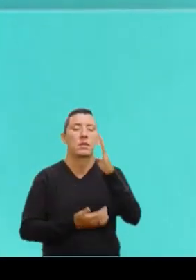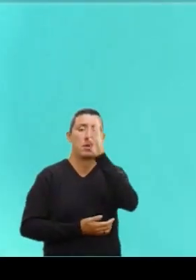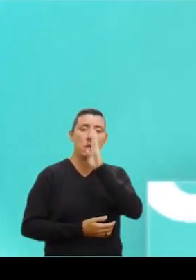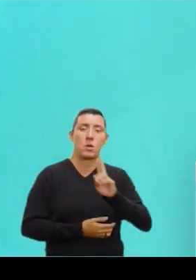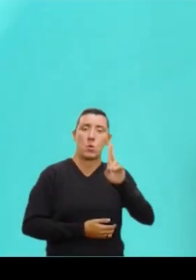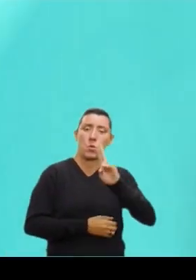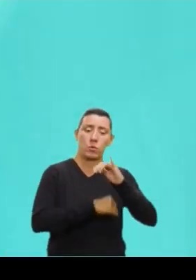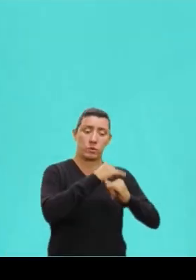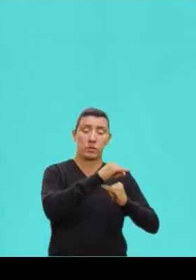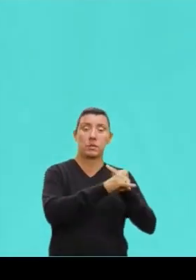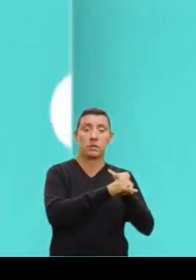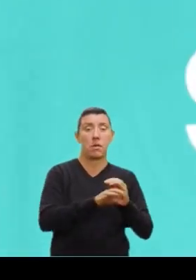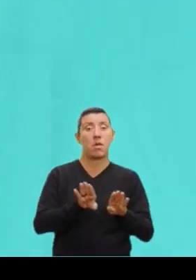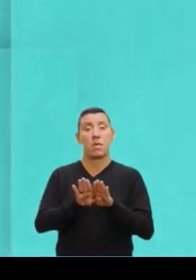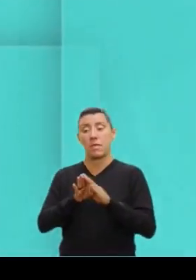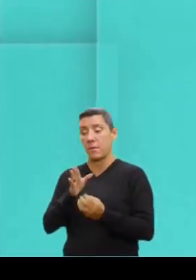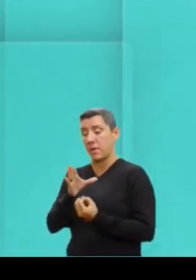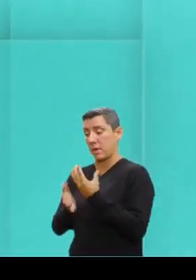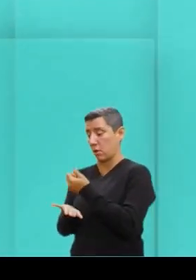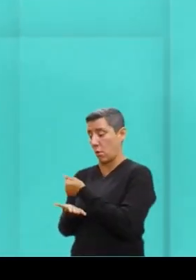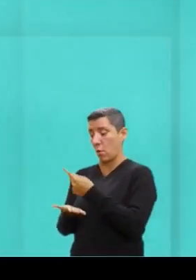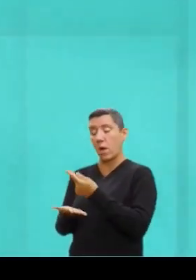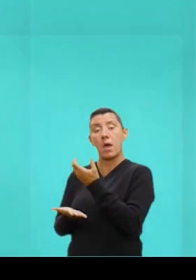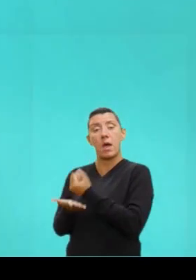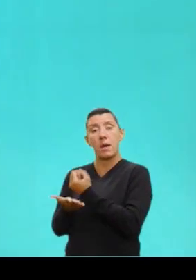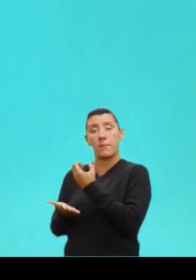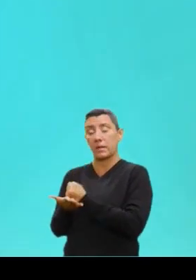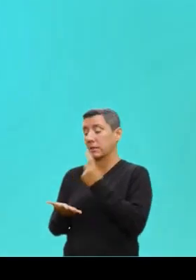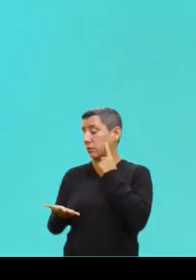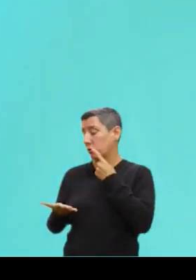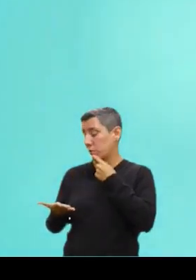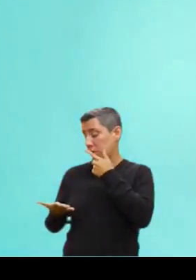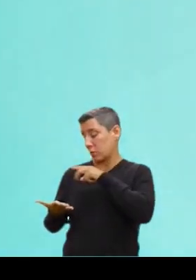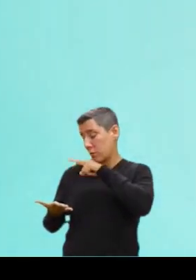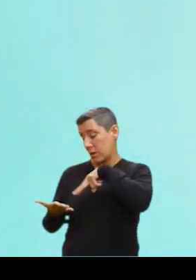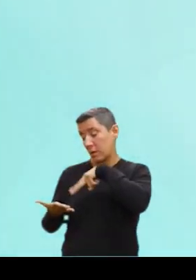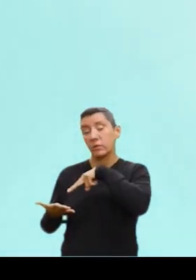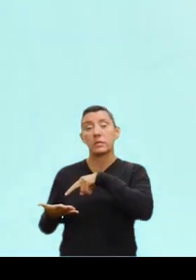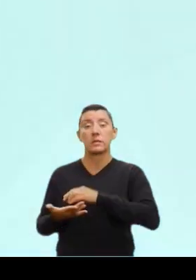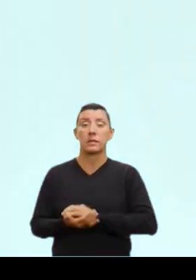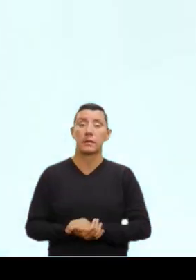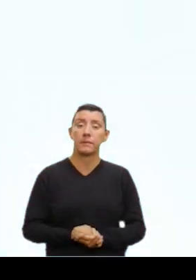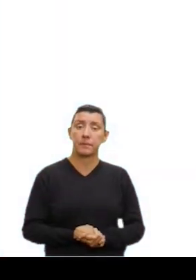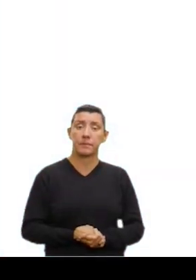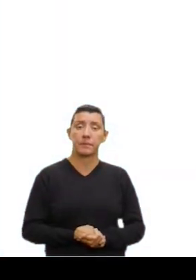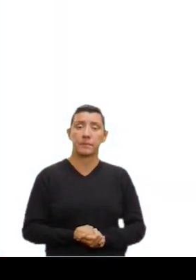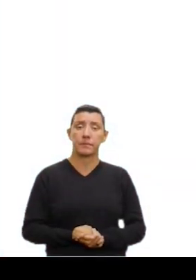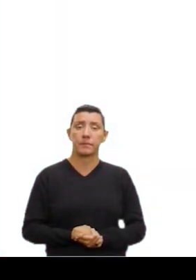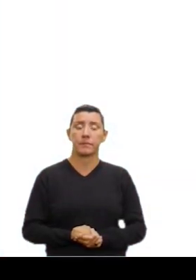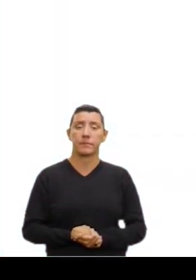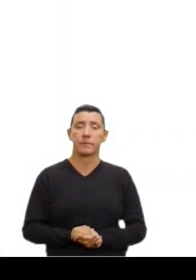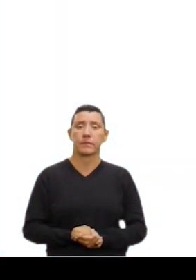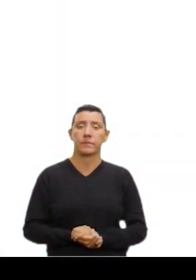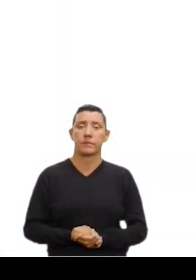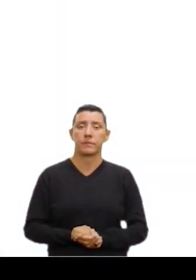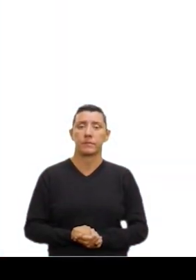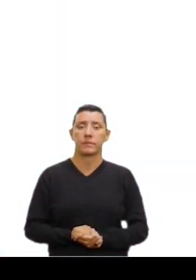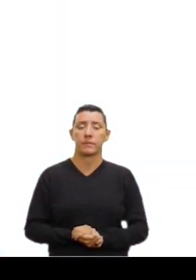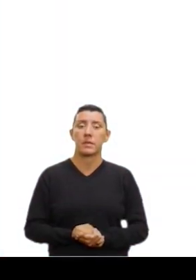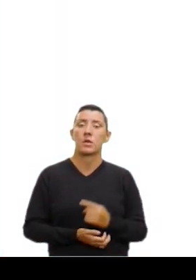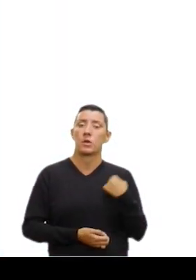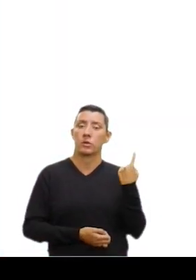criamos Stories tem um aplicativo que ajuda a criança surdas Alerta eh nós